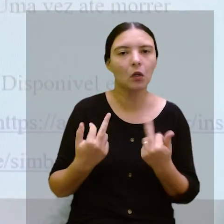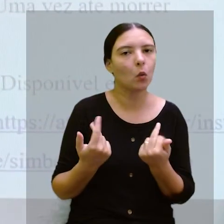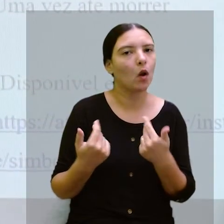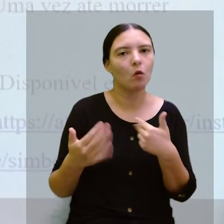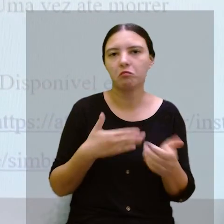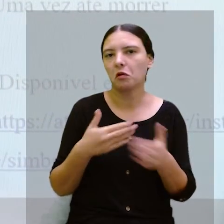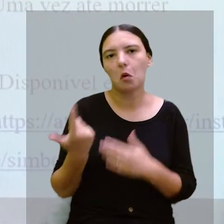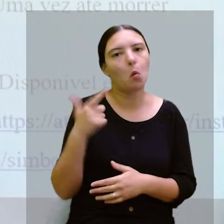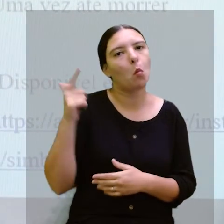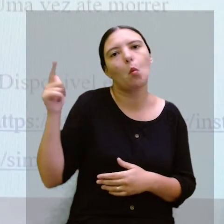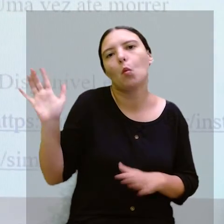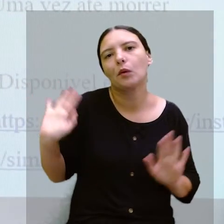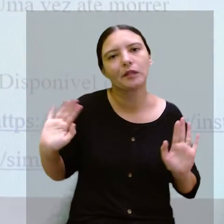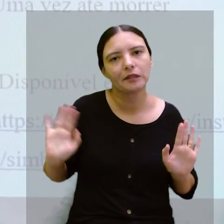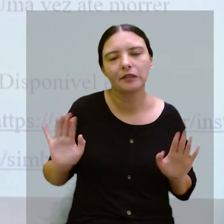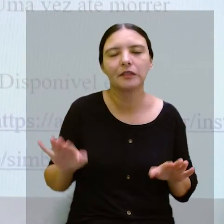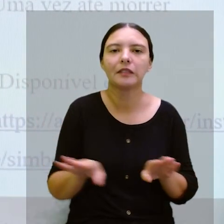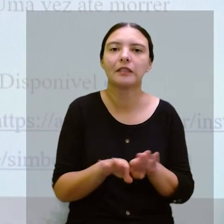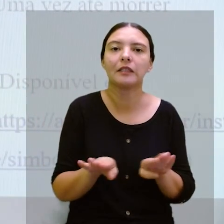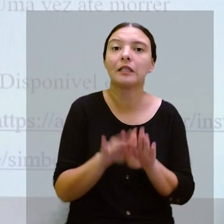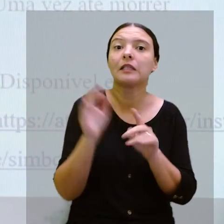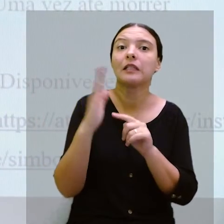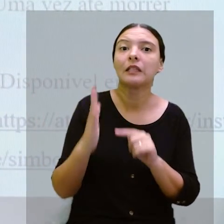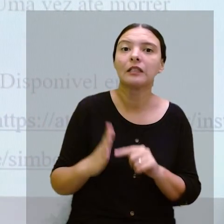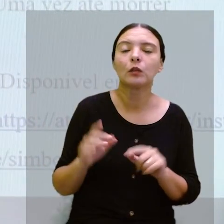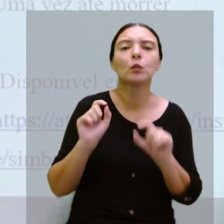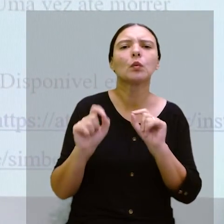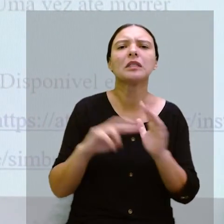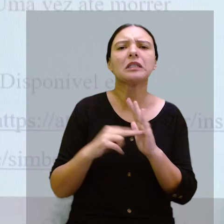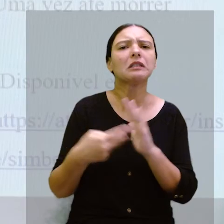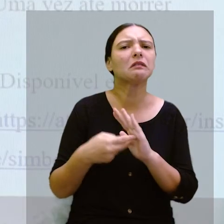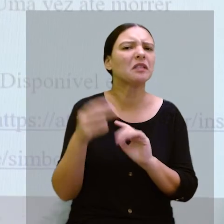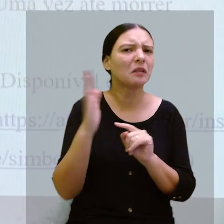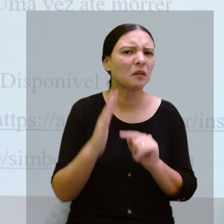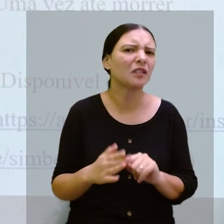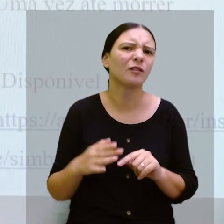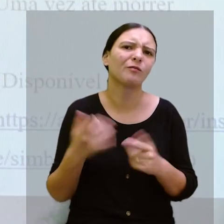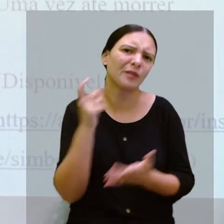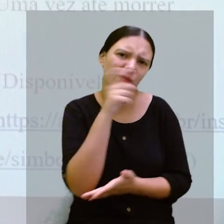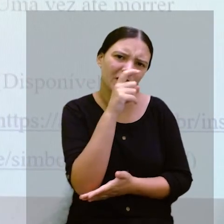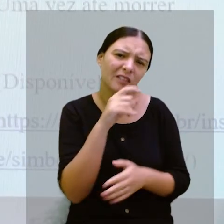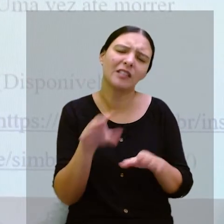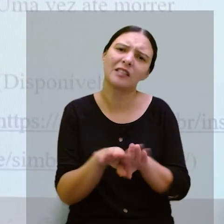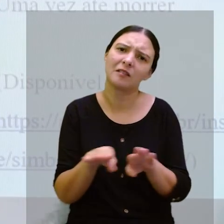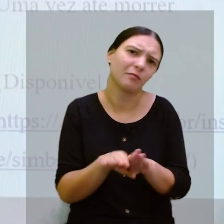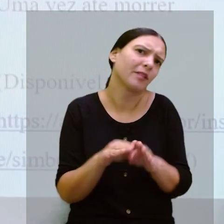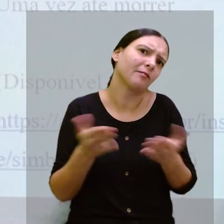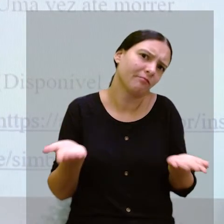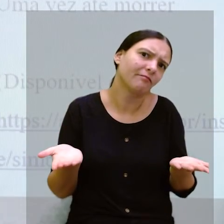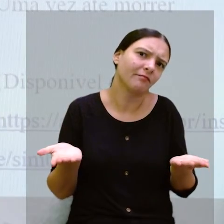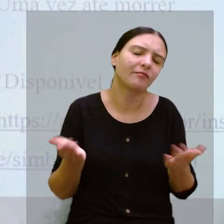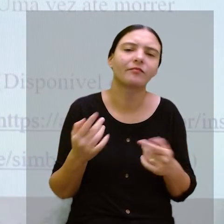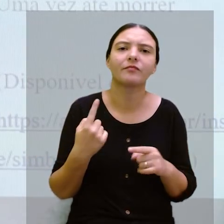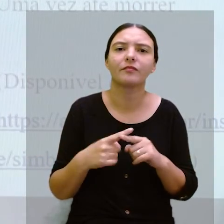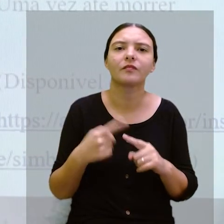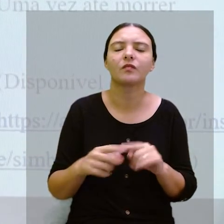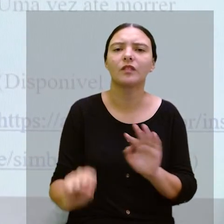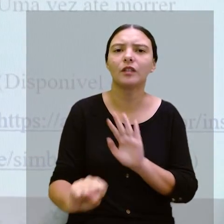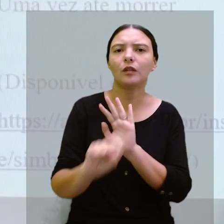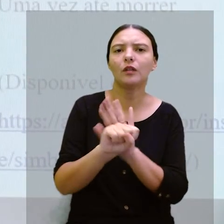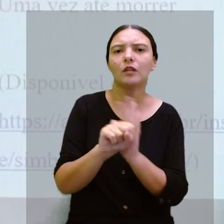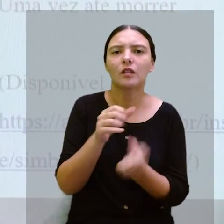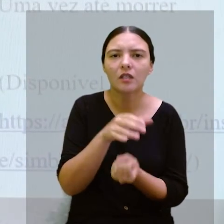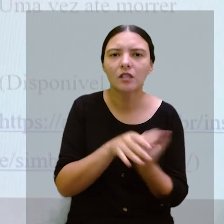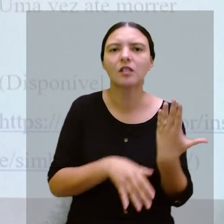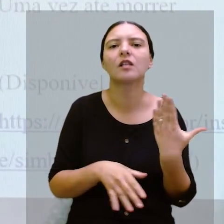né? Assim como o que é Brasil, né? O que é Brasil é uma construção ficcional também, em alguma medida, né? Os símbolos que se constroem